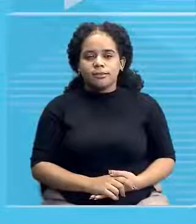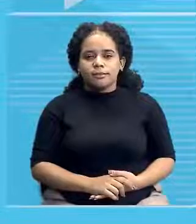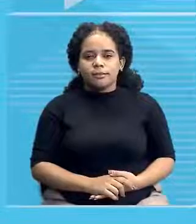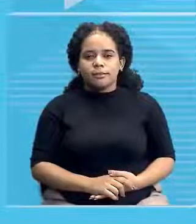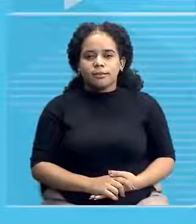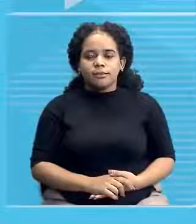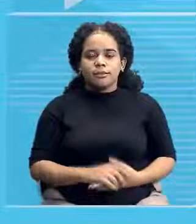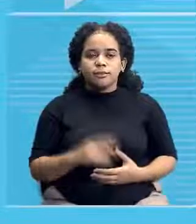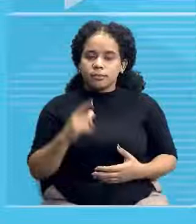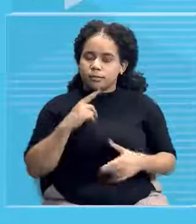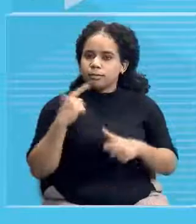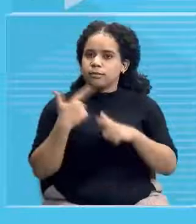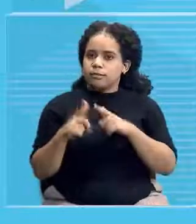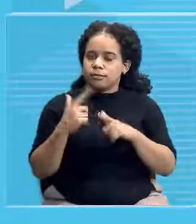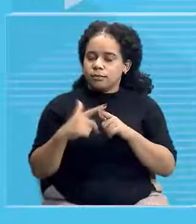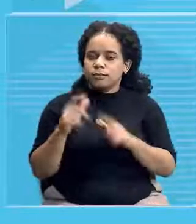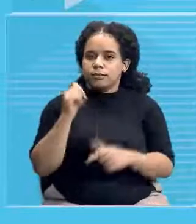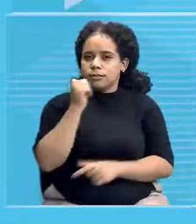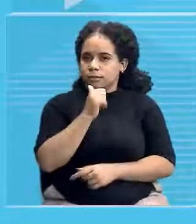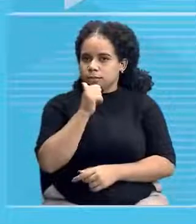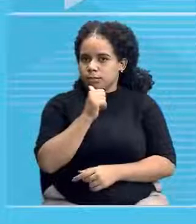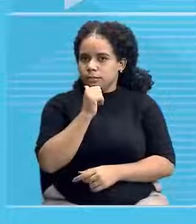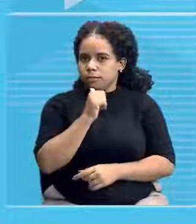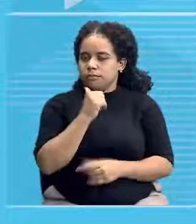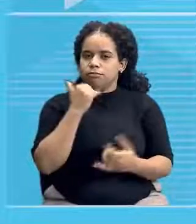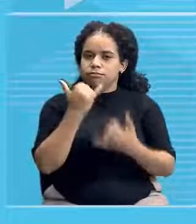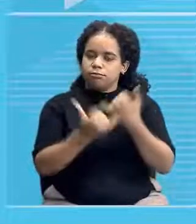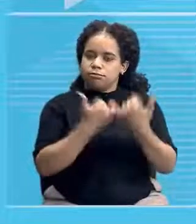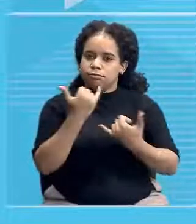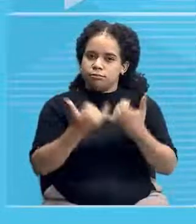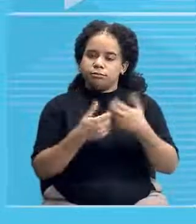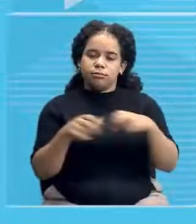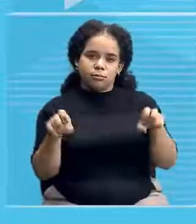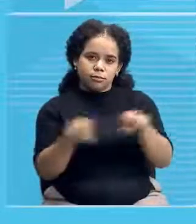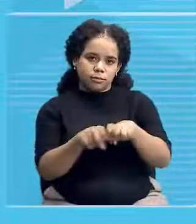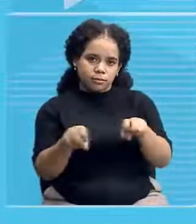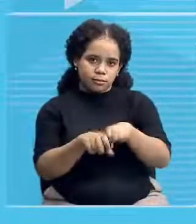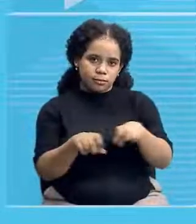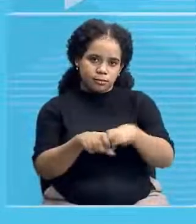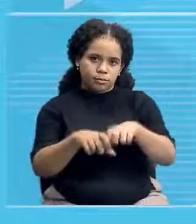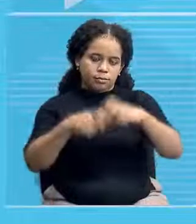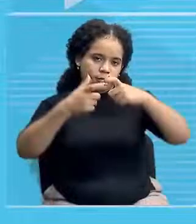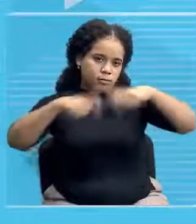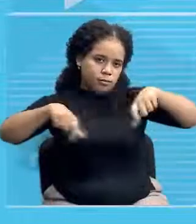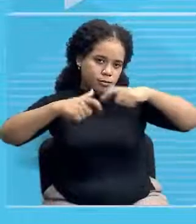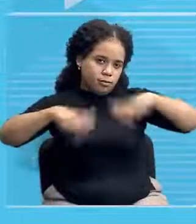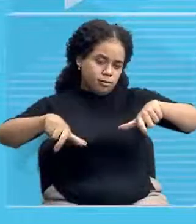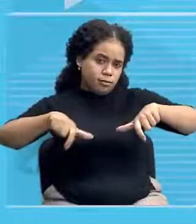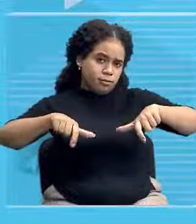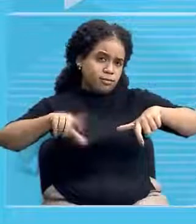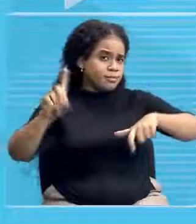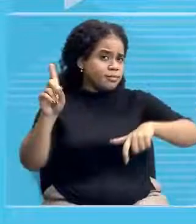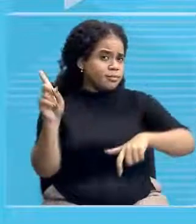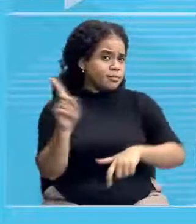Tem algum problema, menina, jogar futebol? Não.